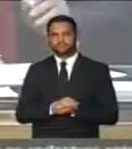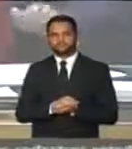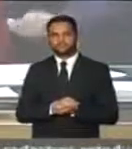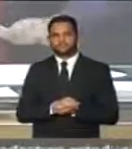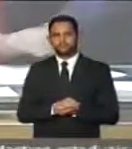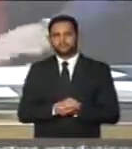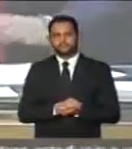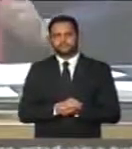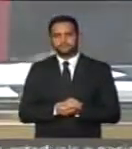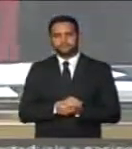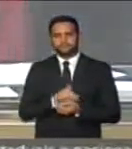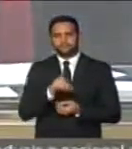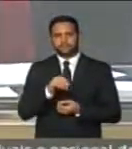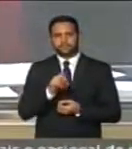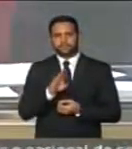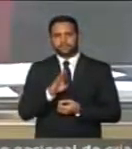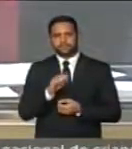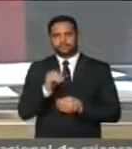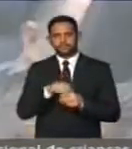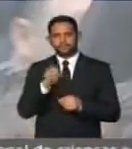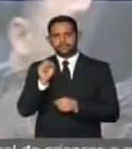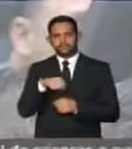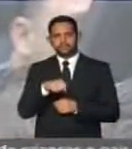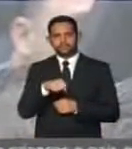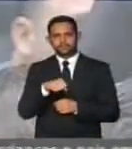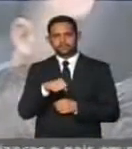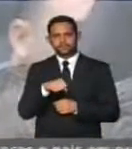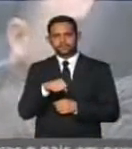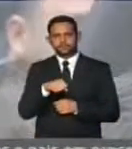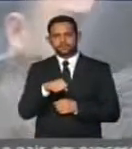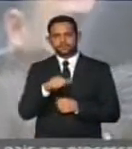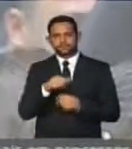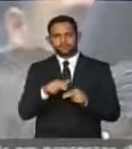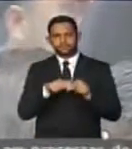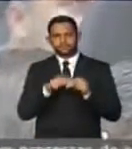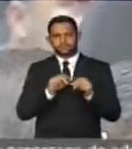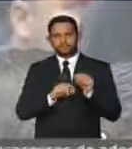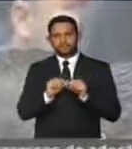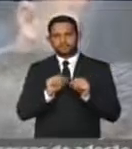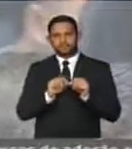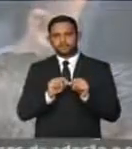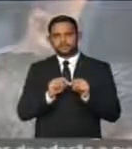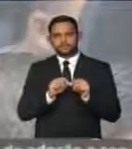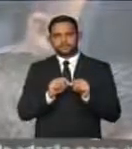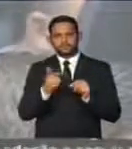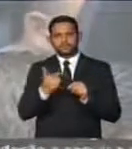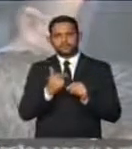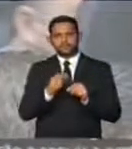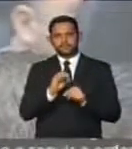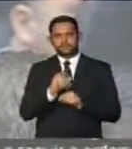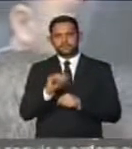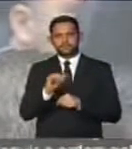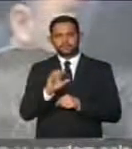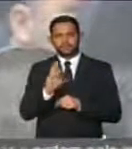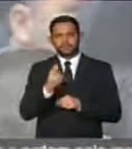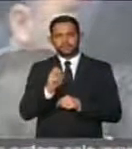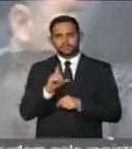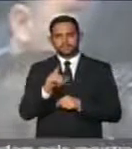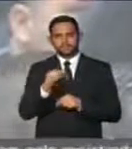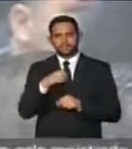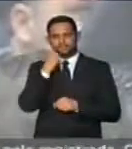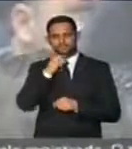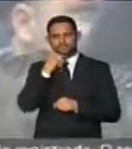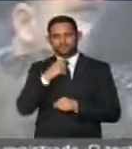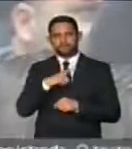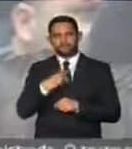Senhor presidente, PSB vota sim pelo motivo de que, segundo a CPI do HSBC do Senado